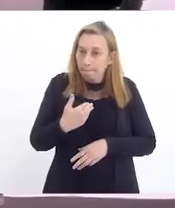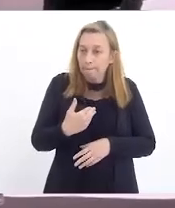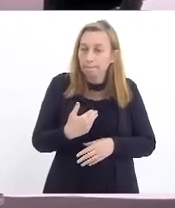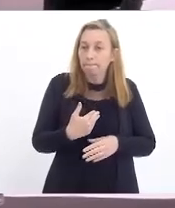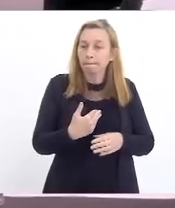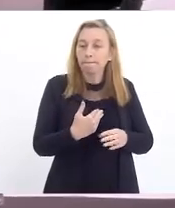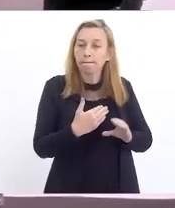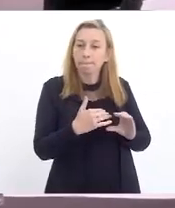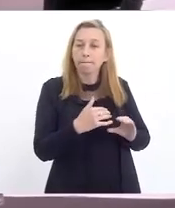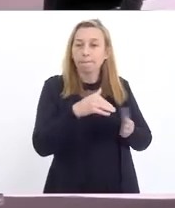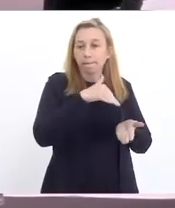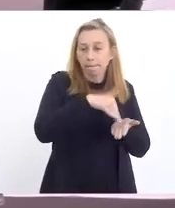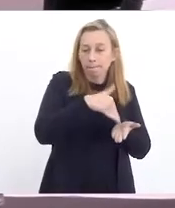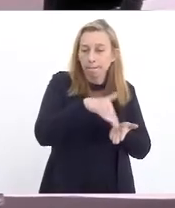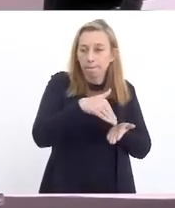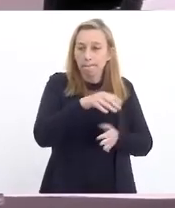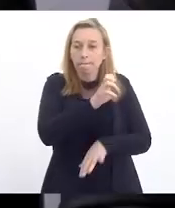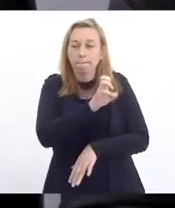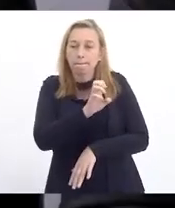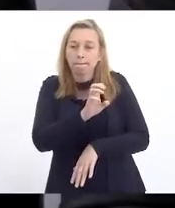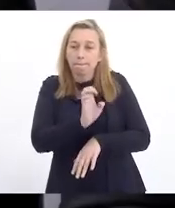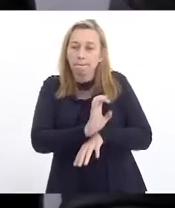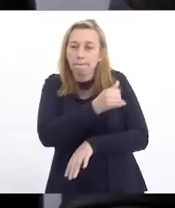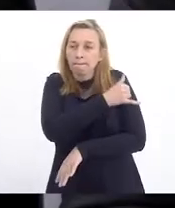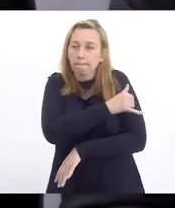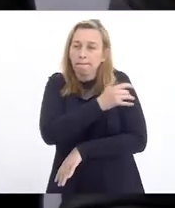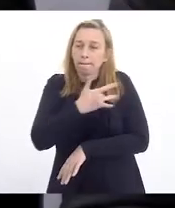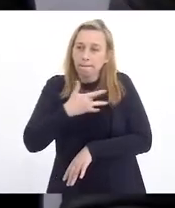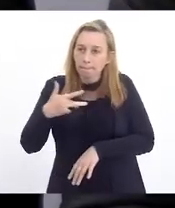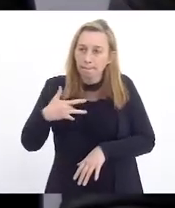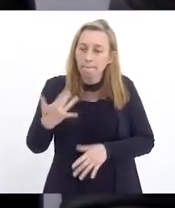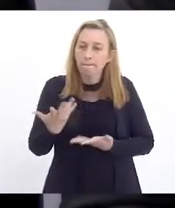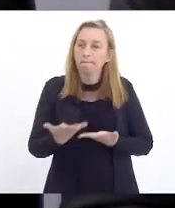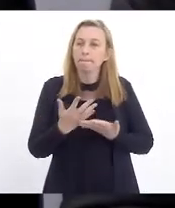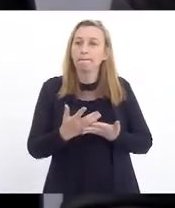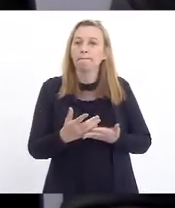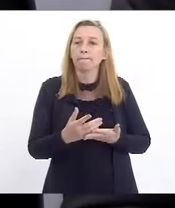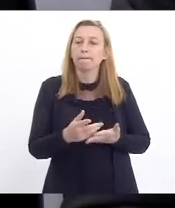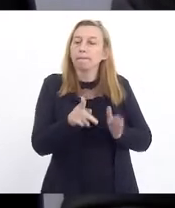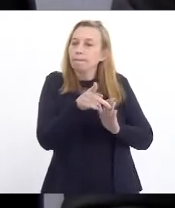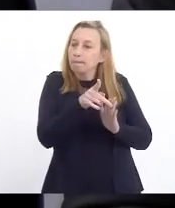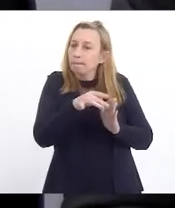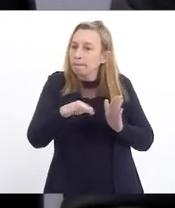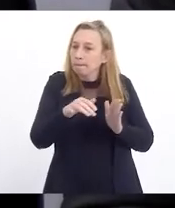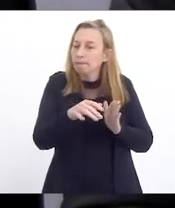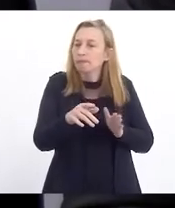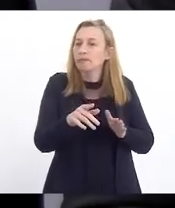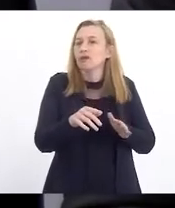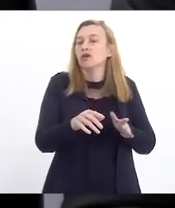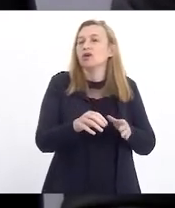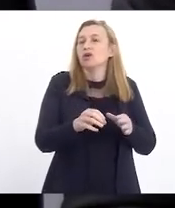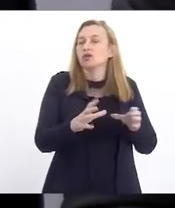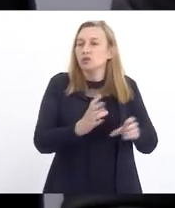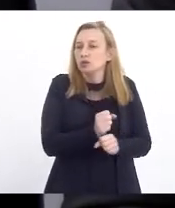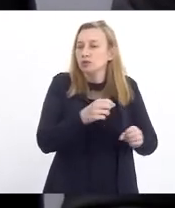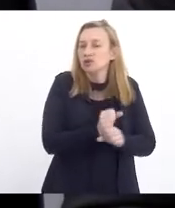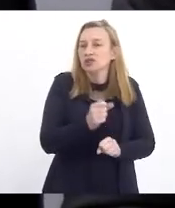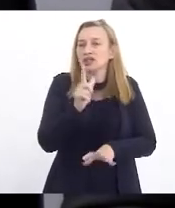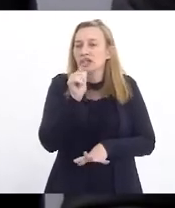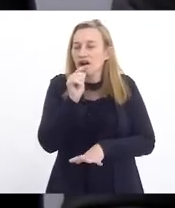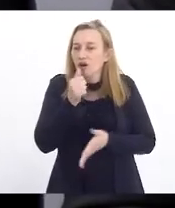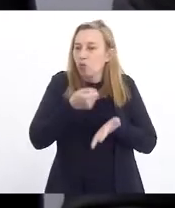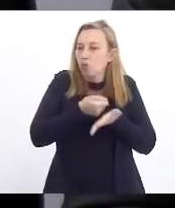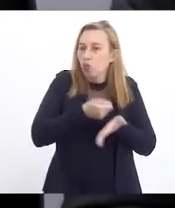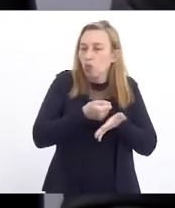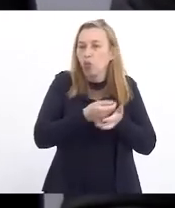para a Secretaria de Estado de Saúde para que exercesse a prerrogativa, né, que lhe é conferida pela atual Portaria de Potabilidade da Água, para exigir